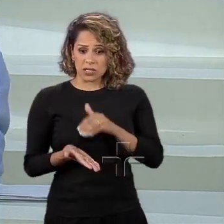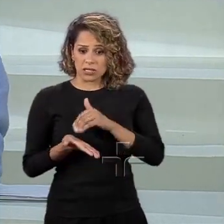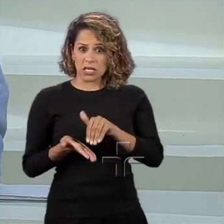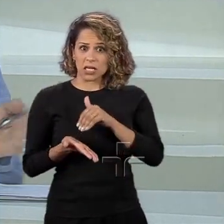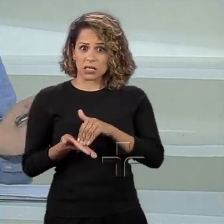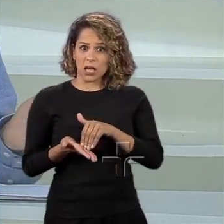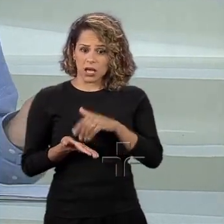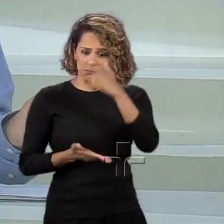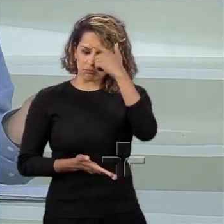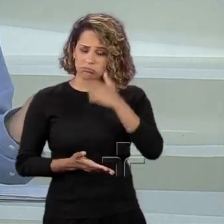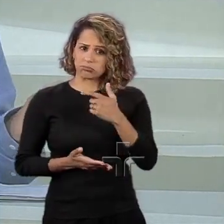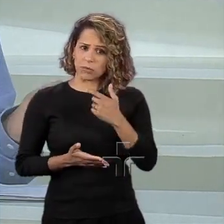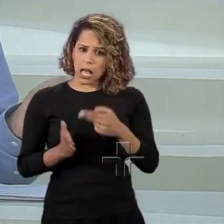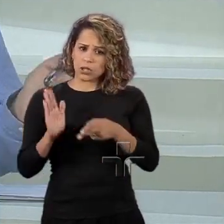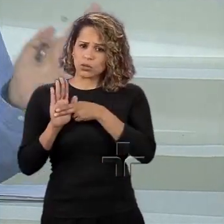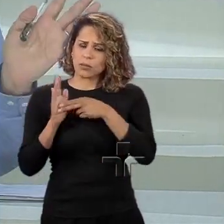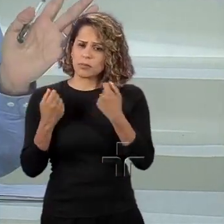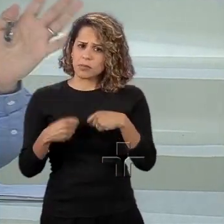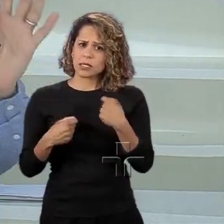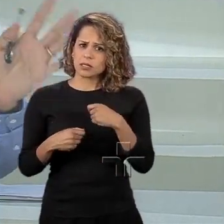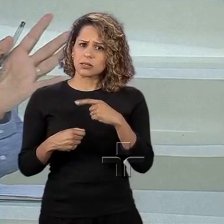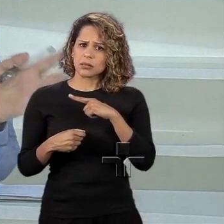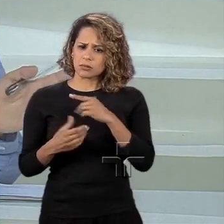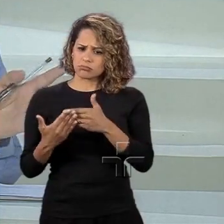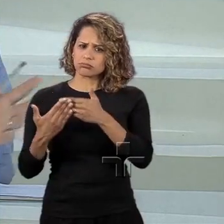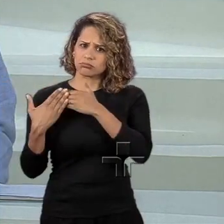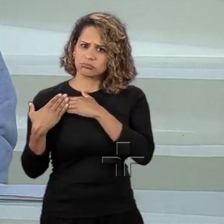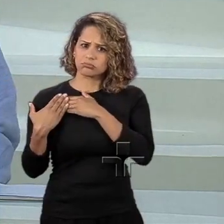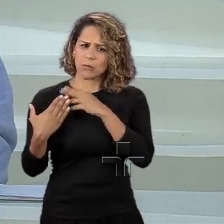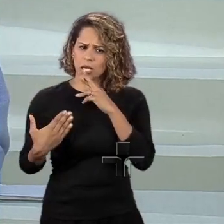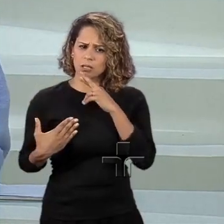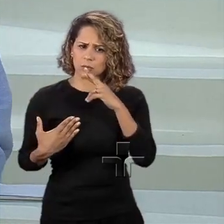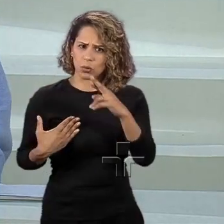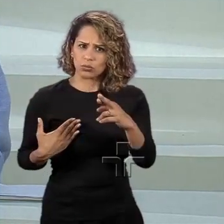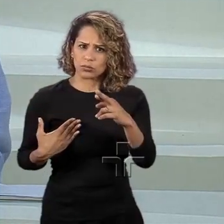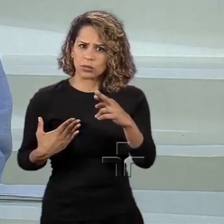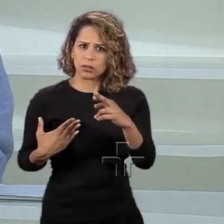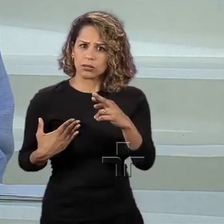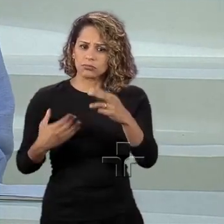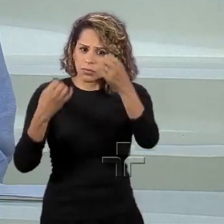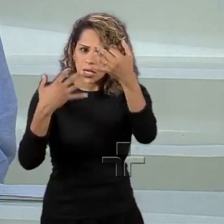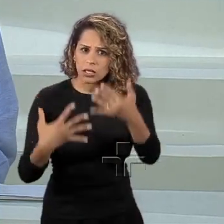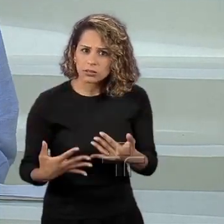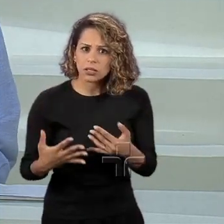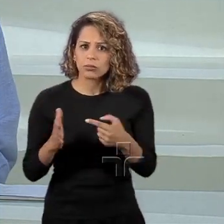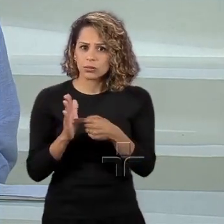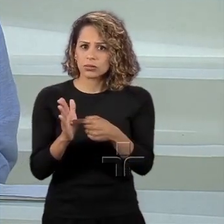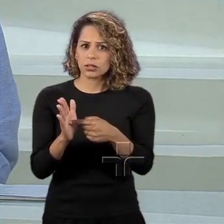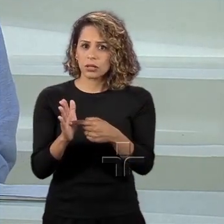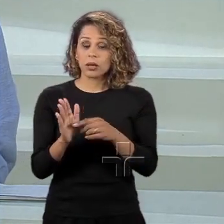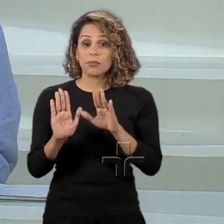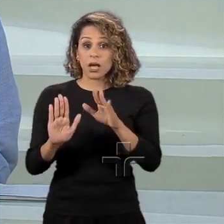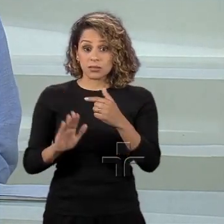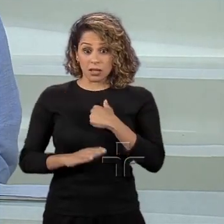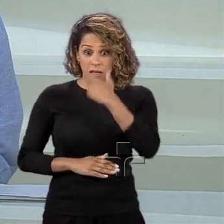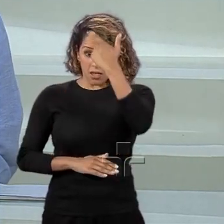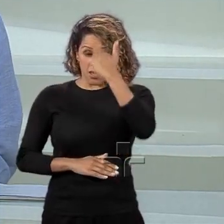que estar disposto a ficar e responder. Eu acho isso uma coisa natural. Agora eu tenho a satisfação de